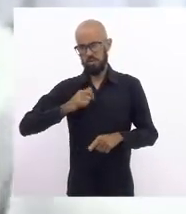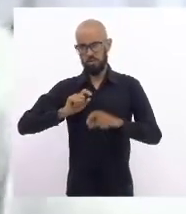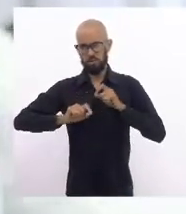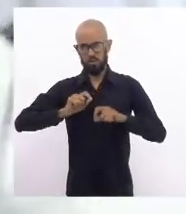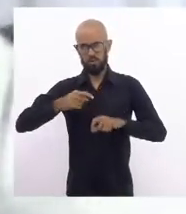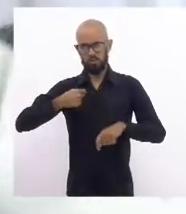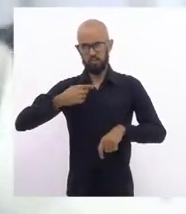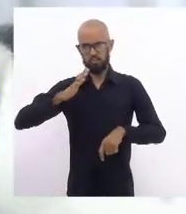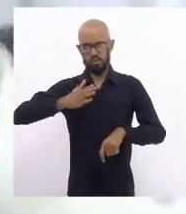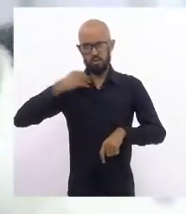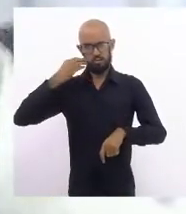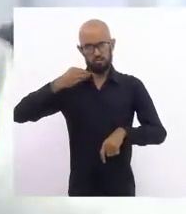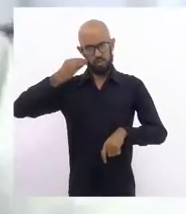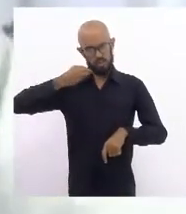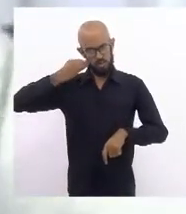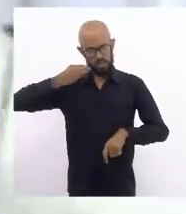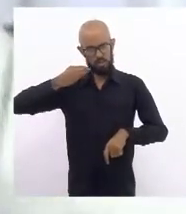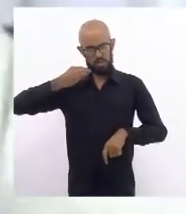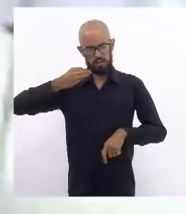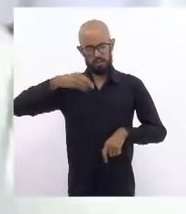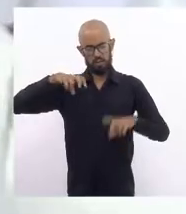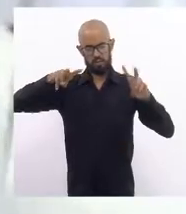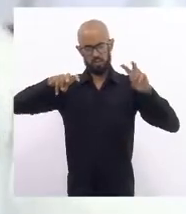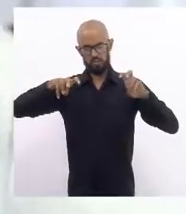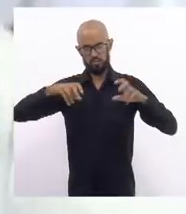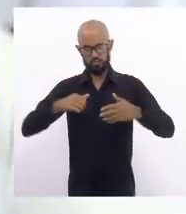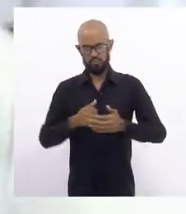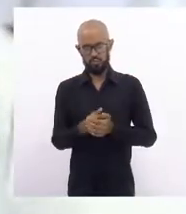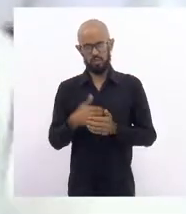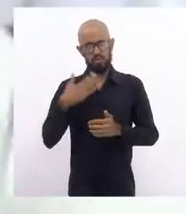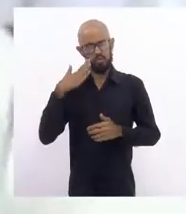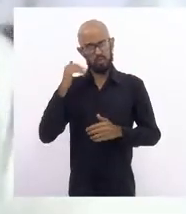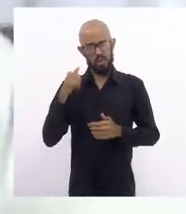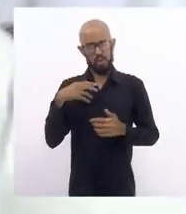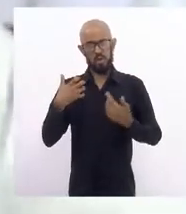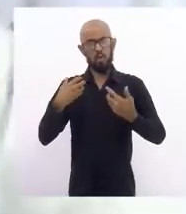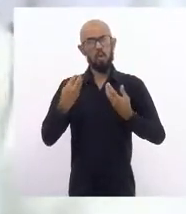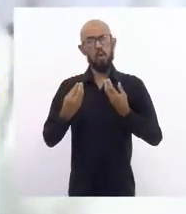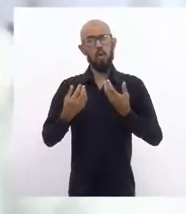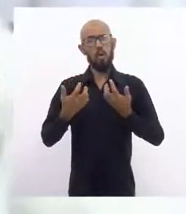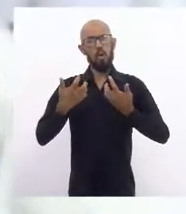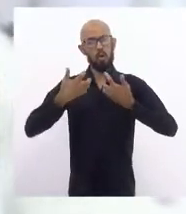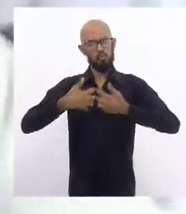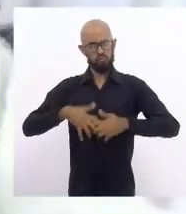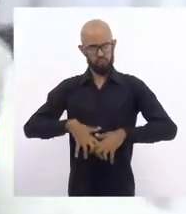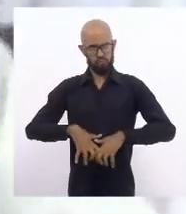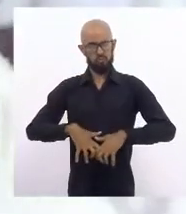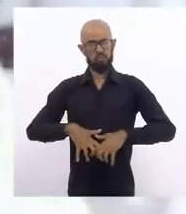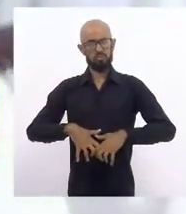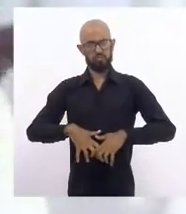experiência nessa matéria. Eu sei como é que as coisas funcionam. Né?